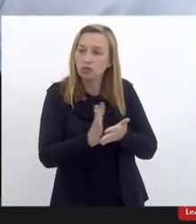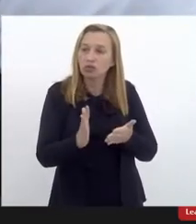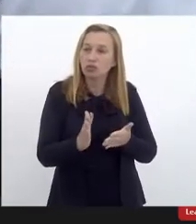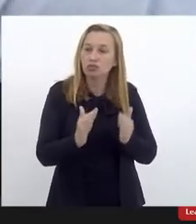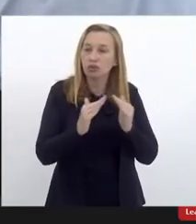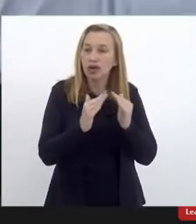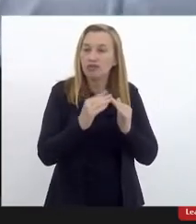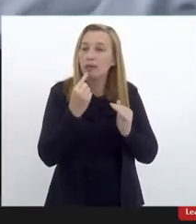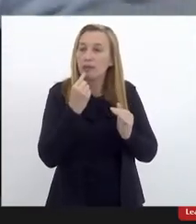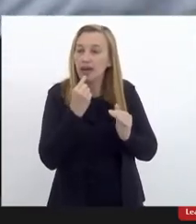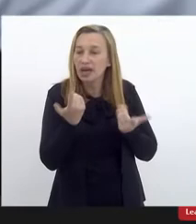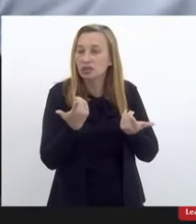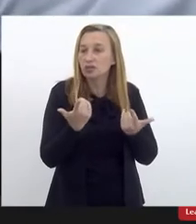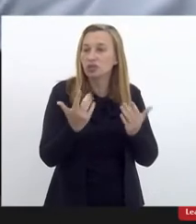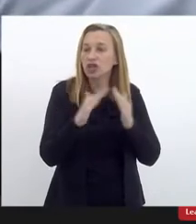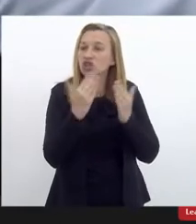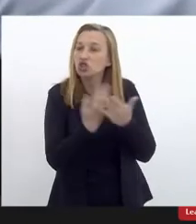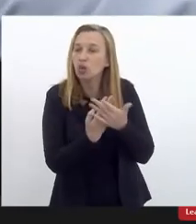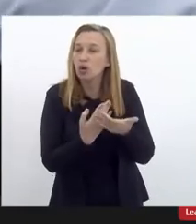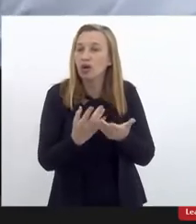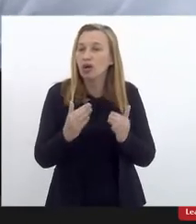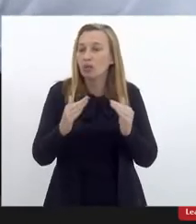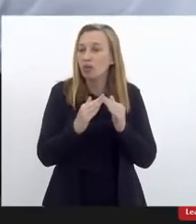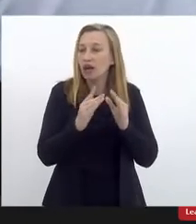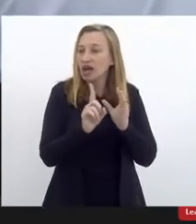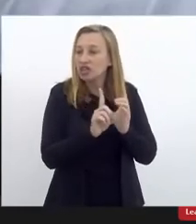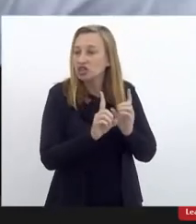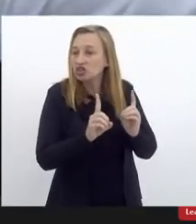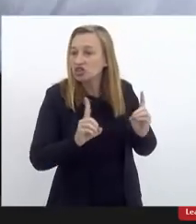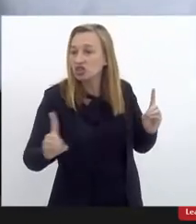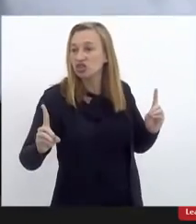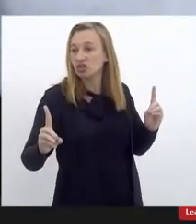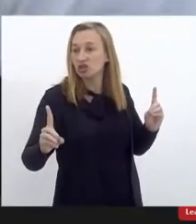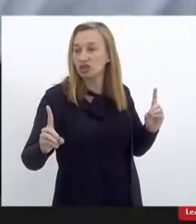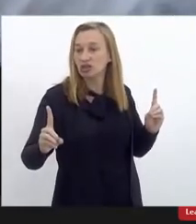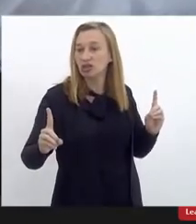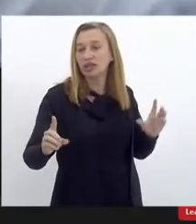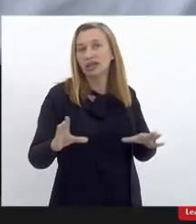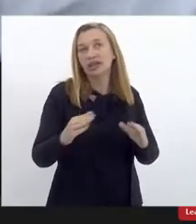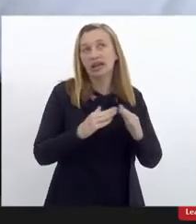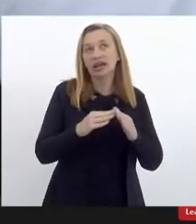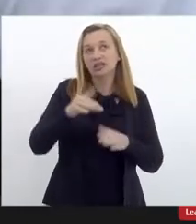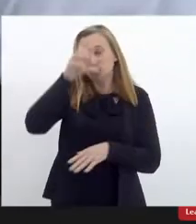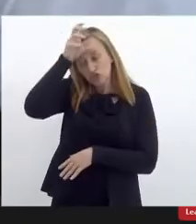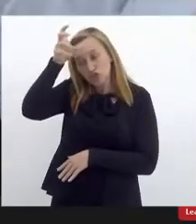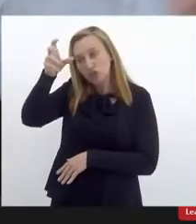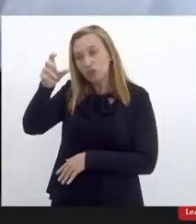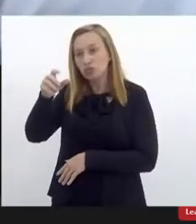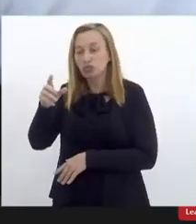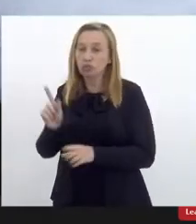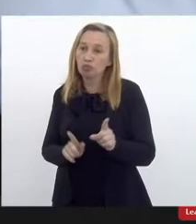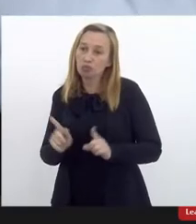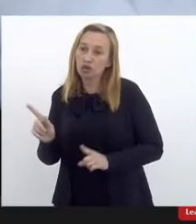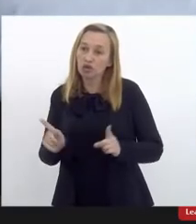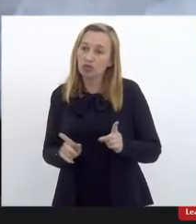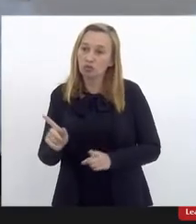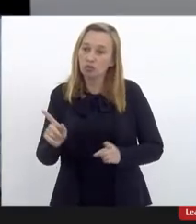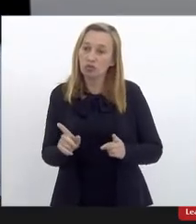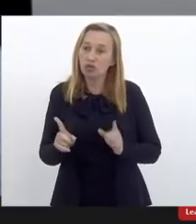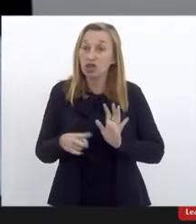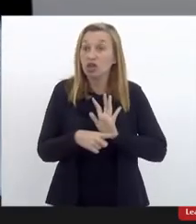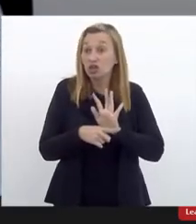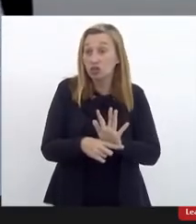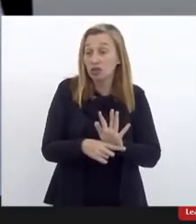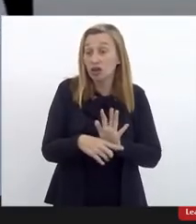escola passaram a morar em locais mais distantes, que foram morar na casa de um tio, de um primo, de um parente, que lhes garantia, por